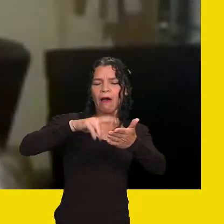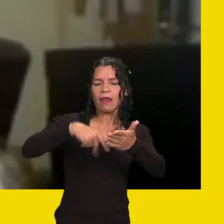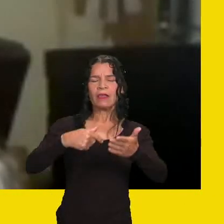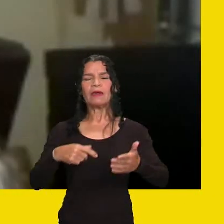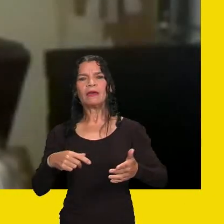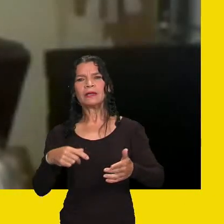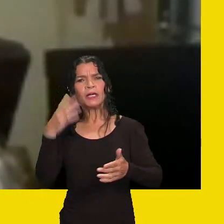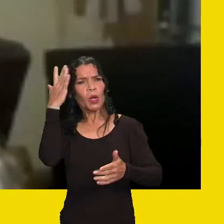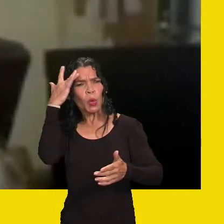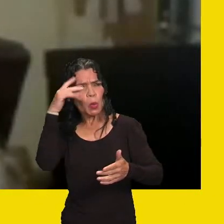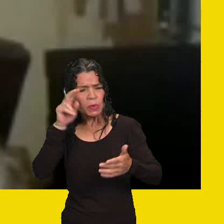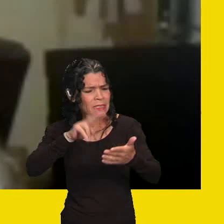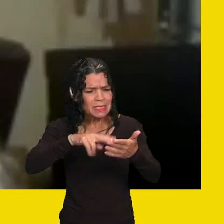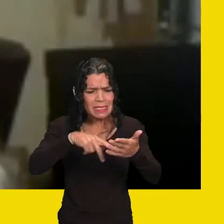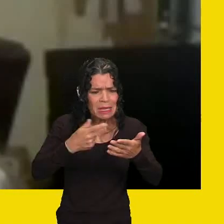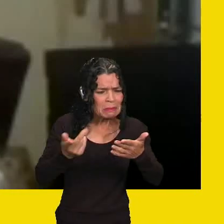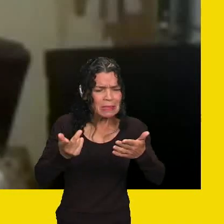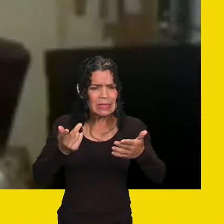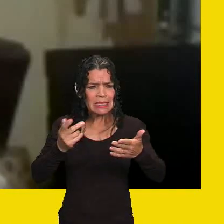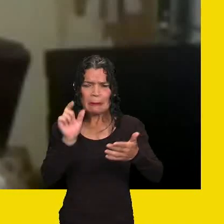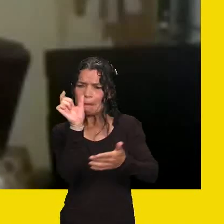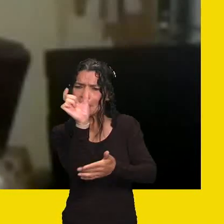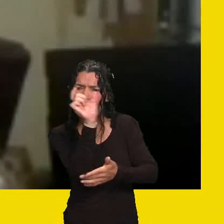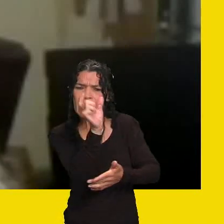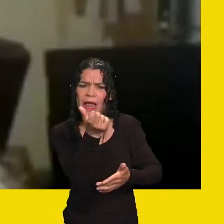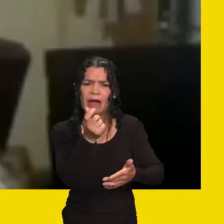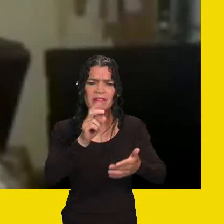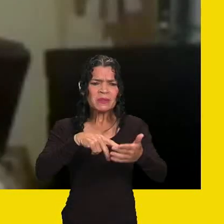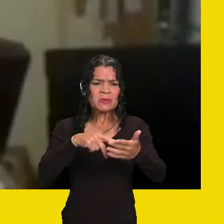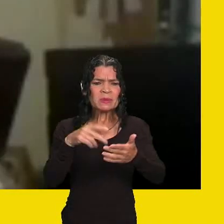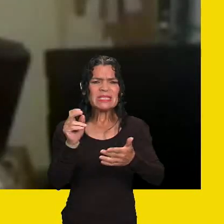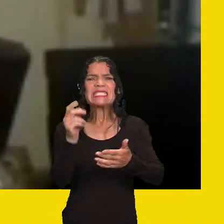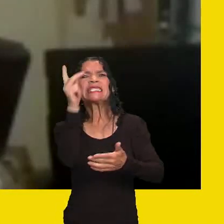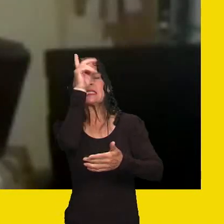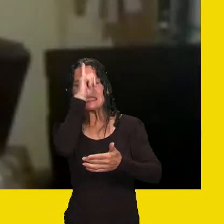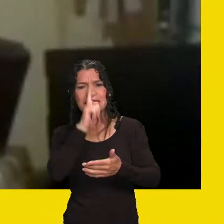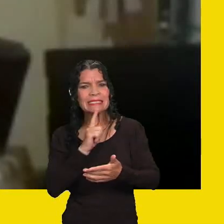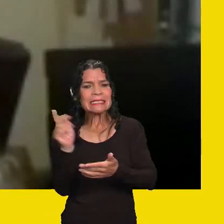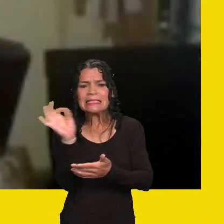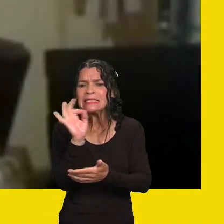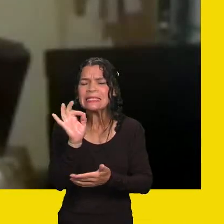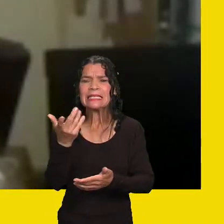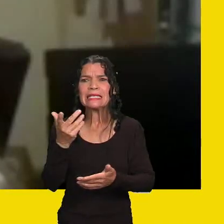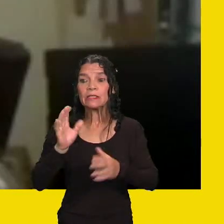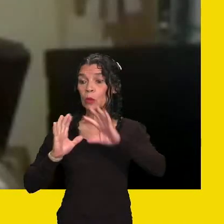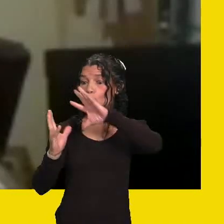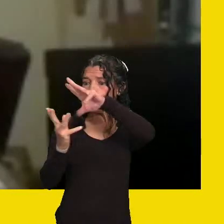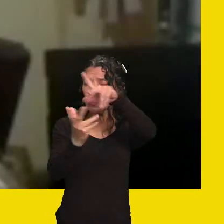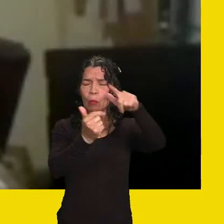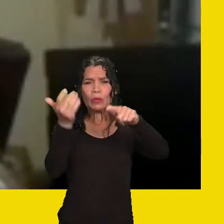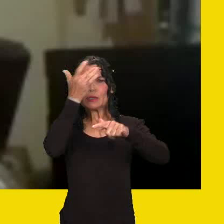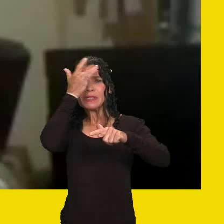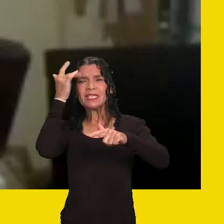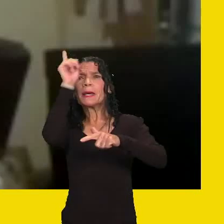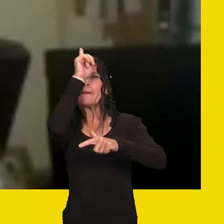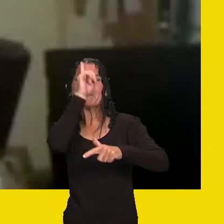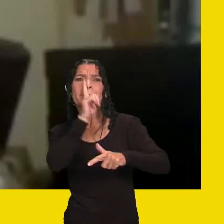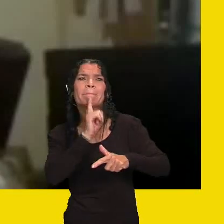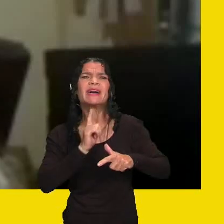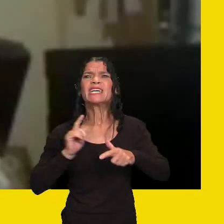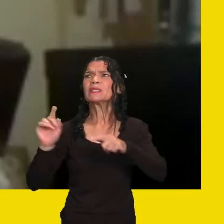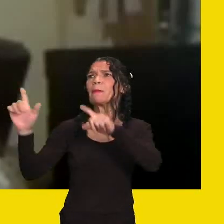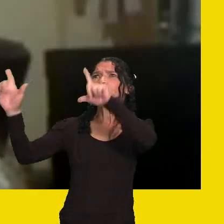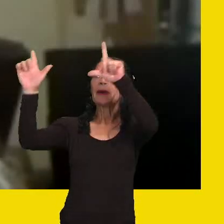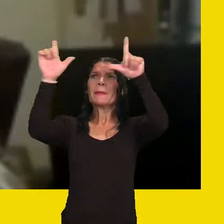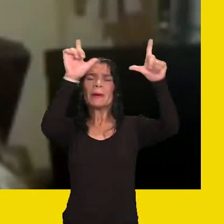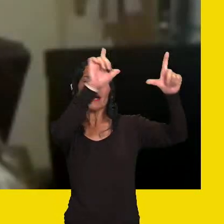Não sabe ler palavras? Vamos ler imagem. O mundo está aí cheio de imagens e essas